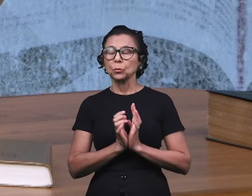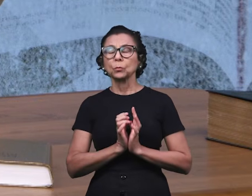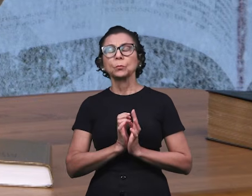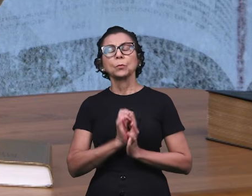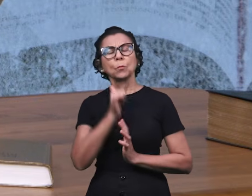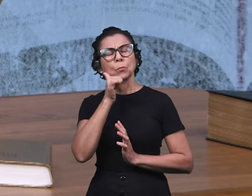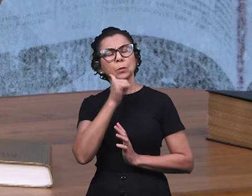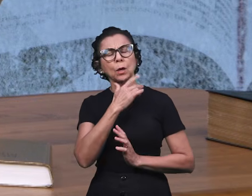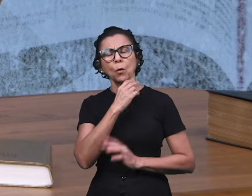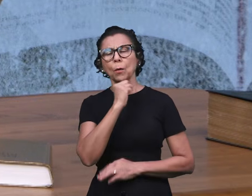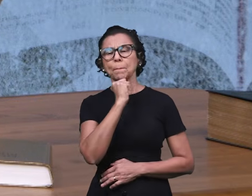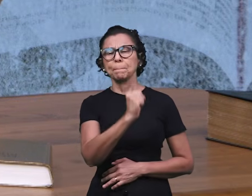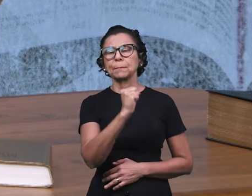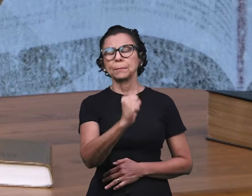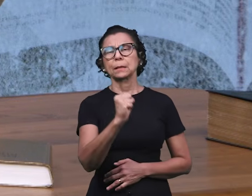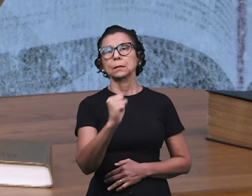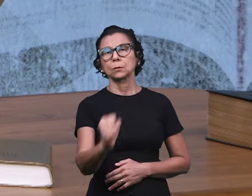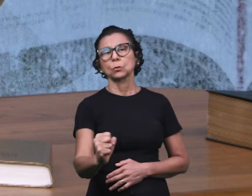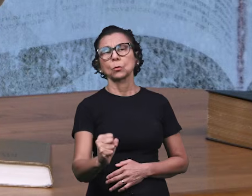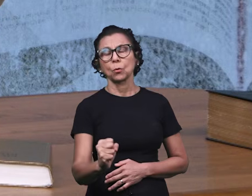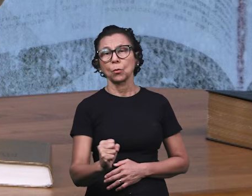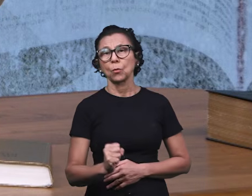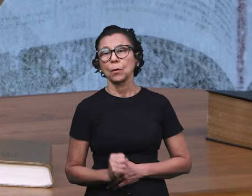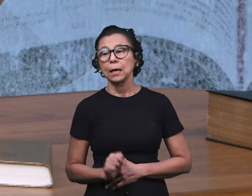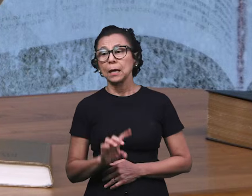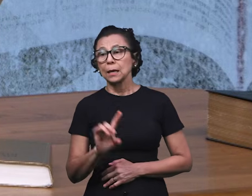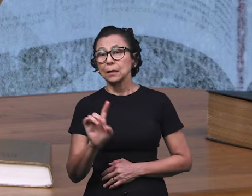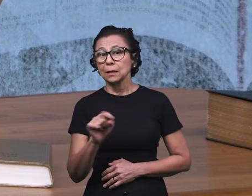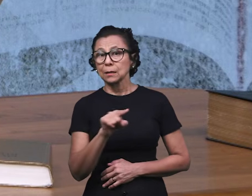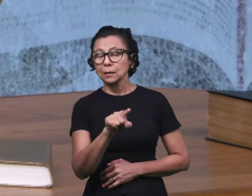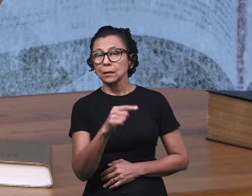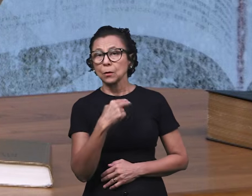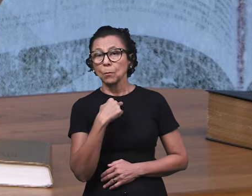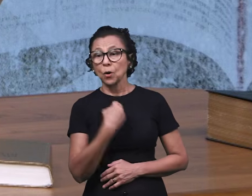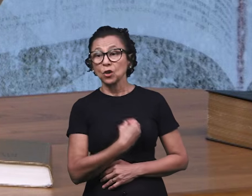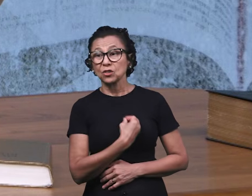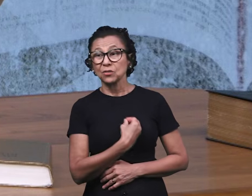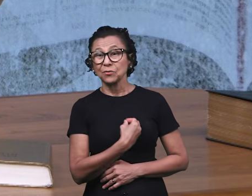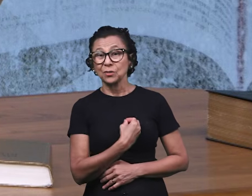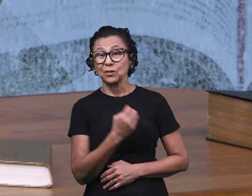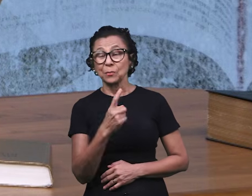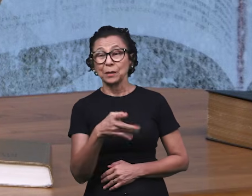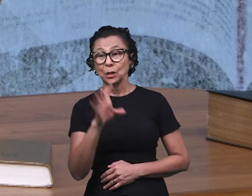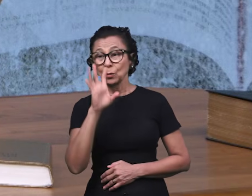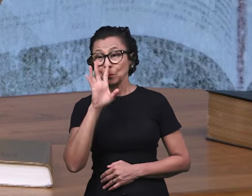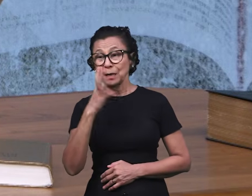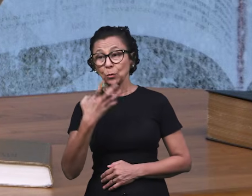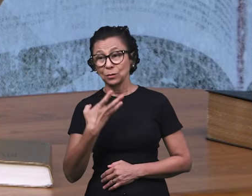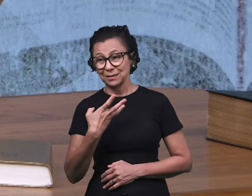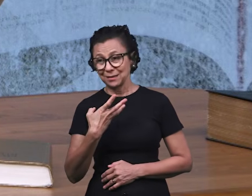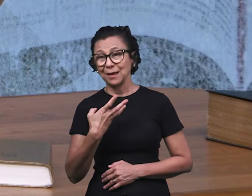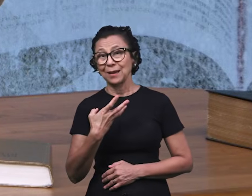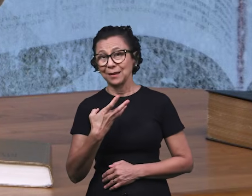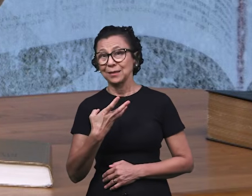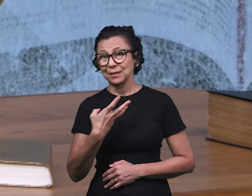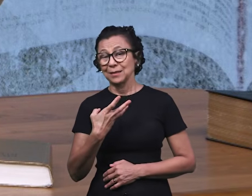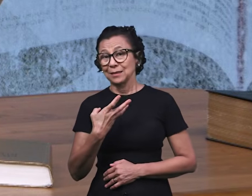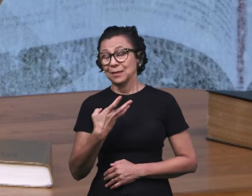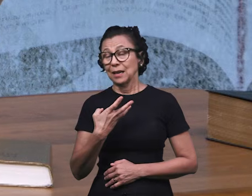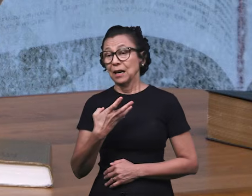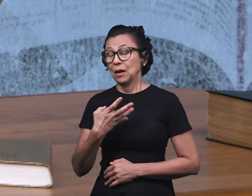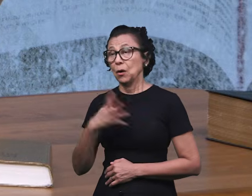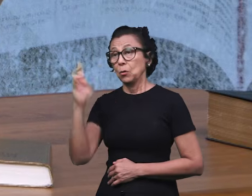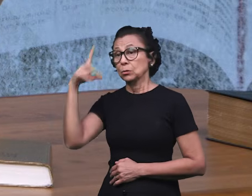Gate, dizendo: para que porventura não nos denunciem, dizendo: assim Davi